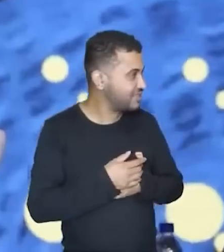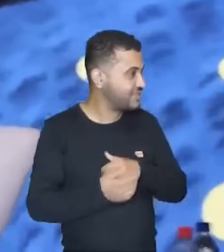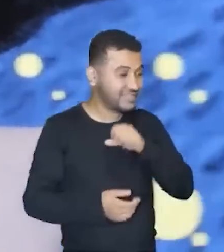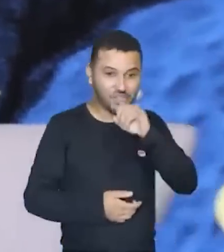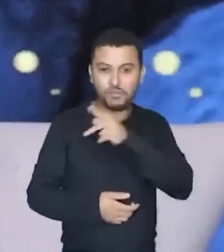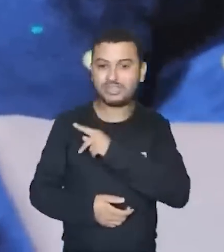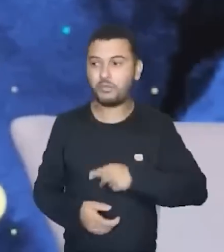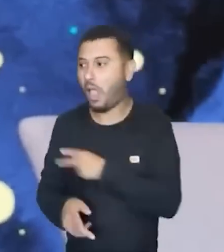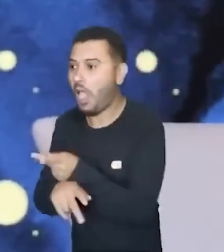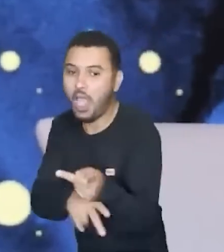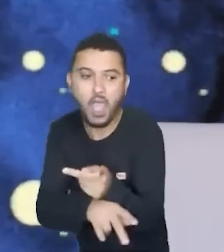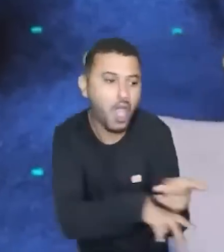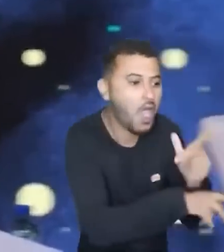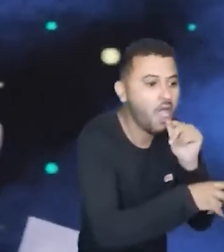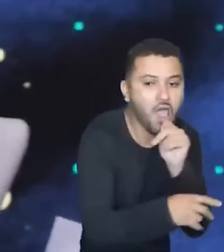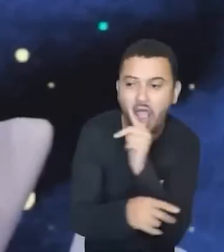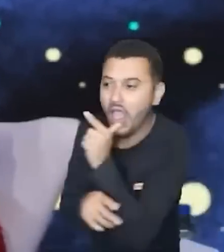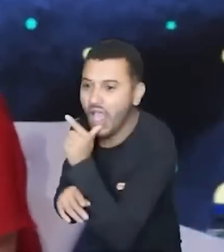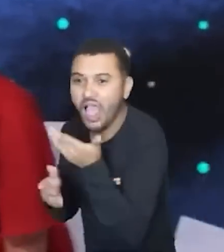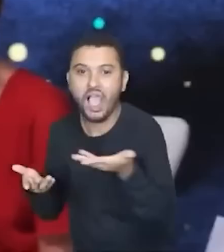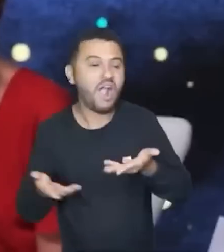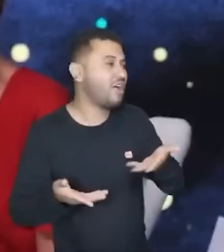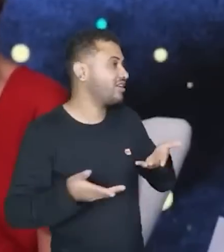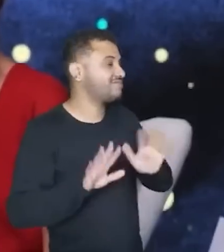aí. Mas, gente,